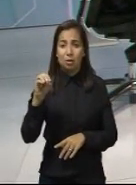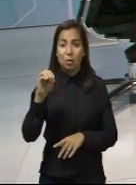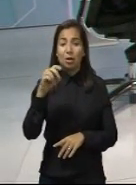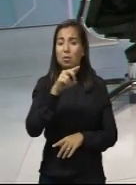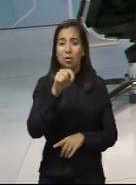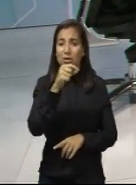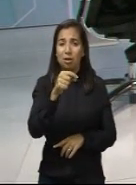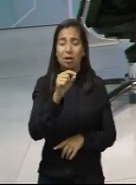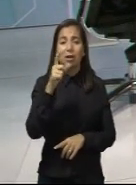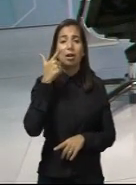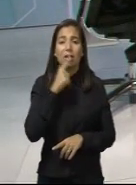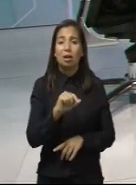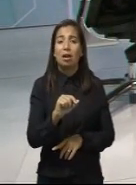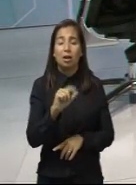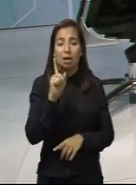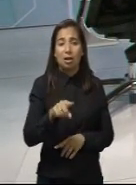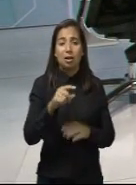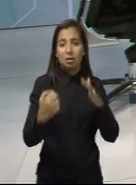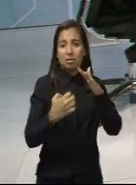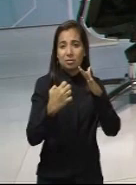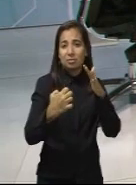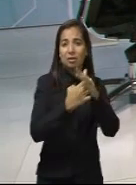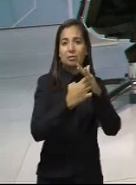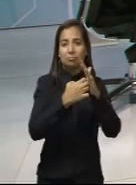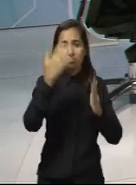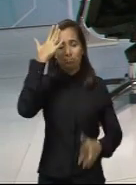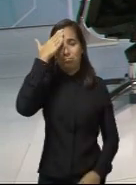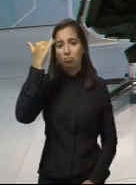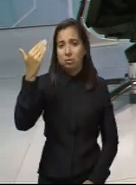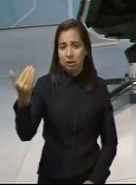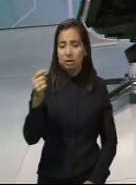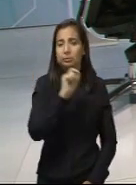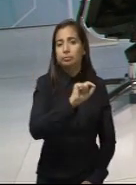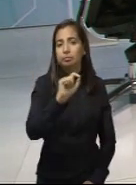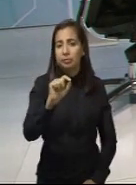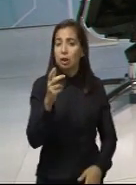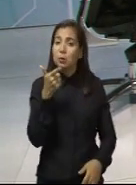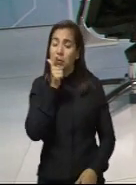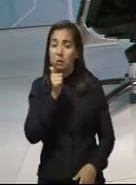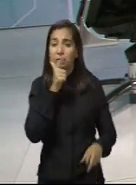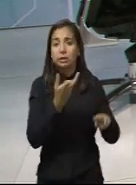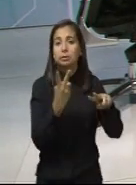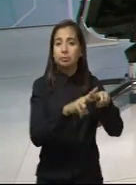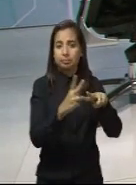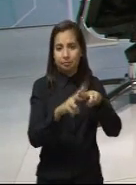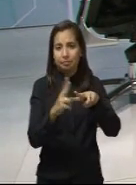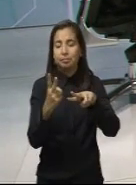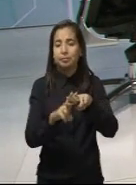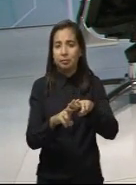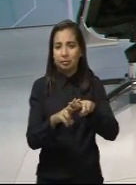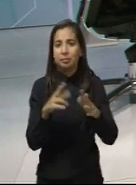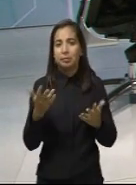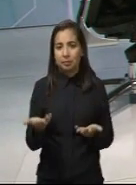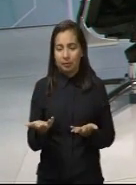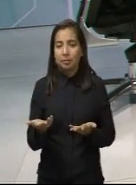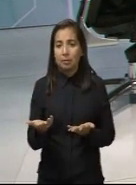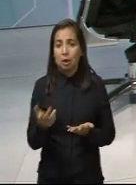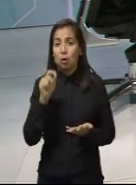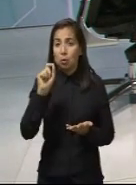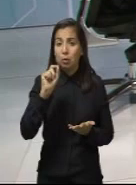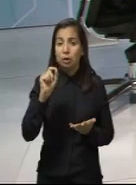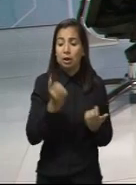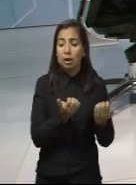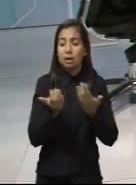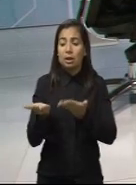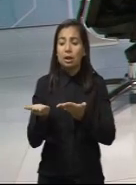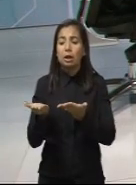país. Aqueles empresários de fenômeno como o Ike Batista e outros tantos, tiveram um caminho dessa natureza. O que deu à